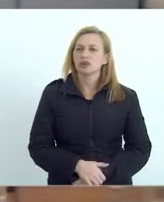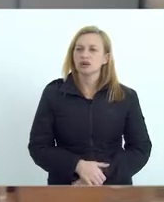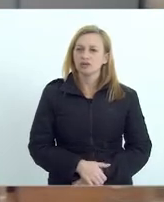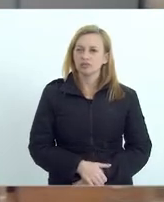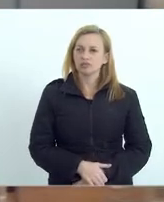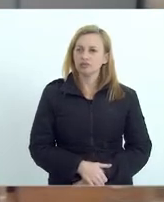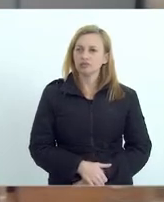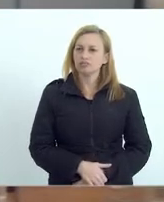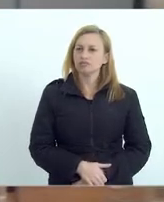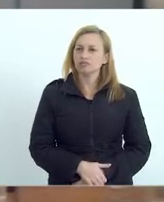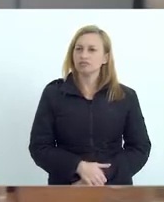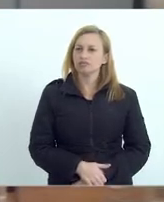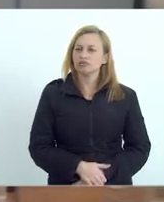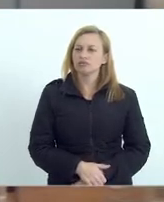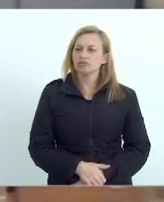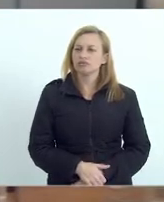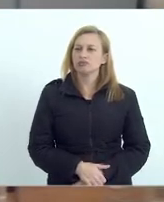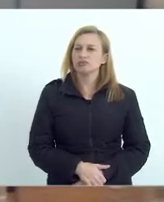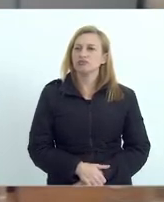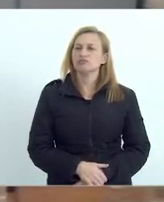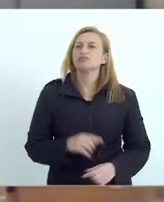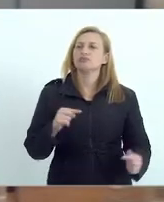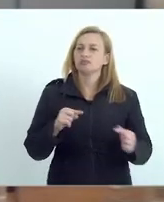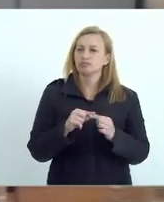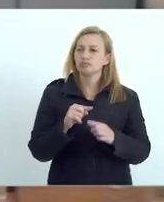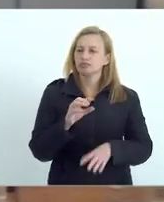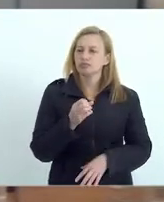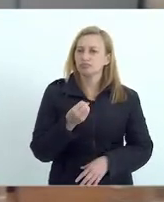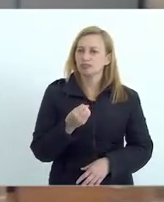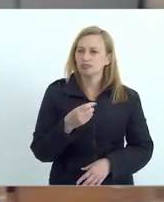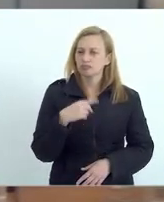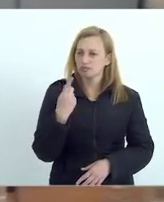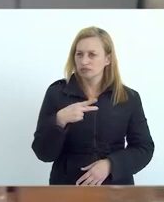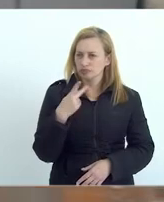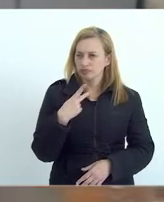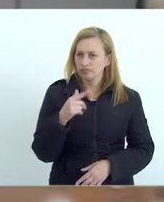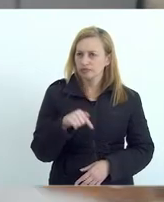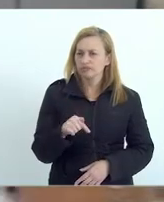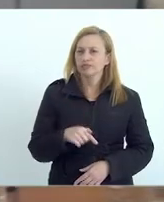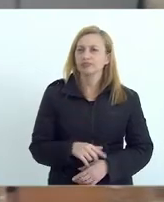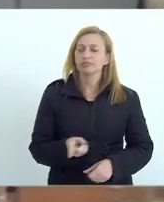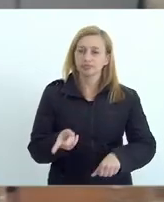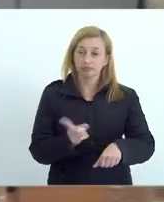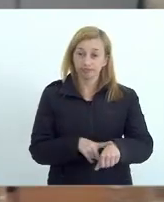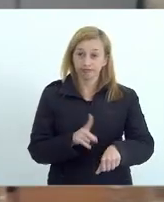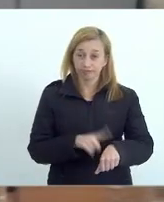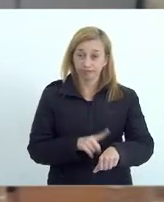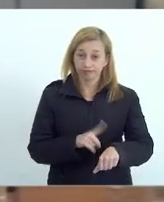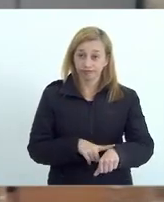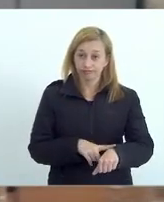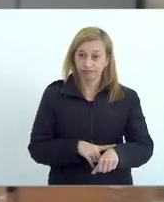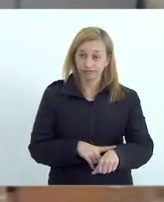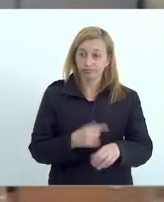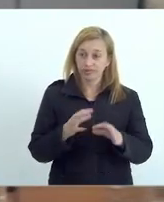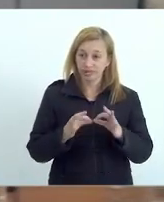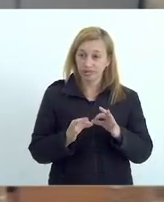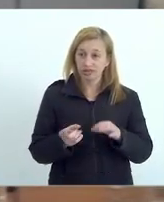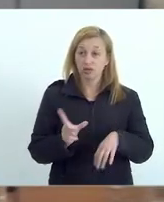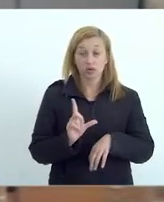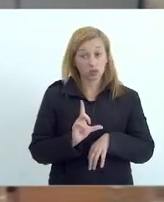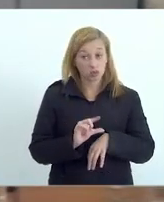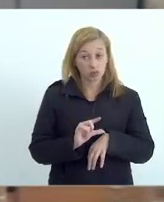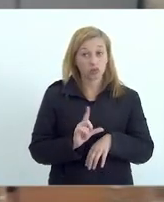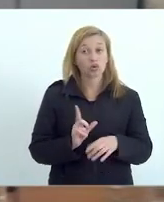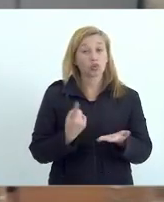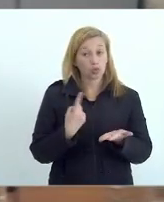ser bem objetivos e práticos na nossa fala que a fim de otimizar o tempo em razão do avançado da hora